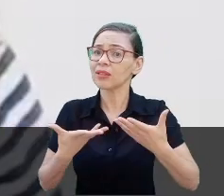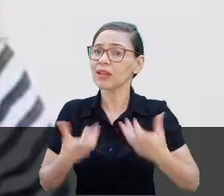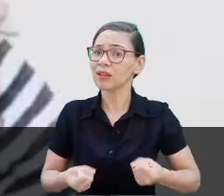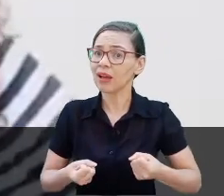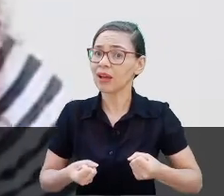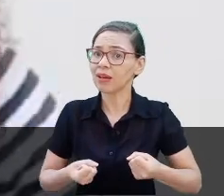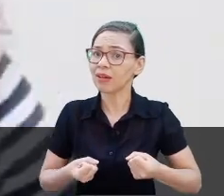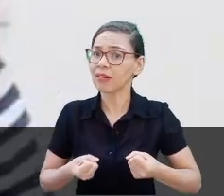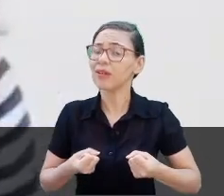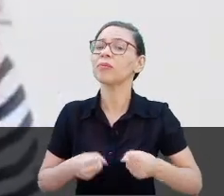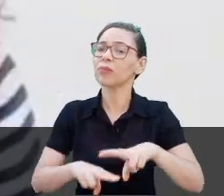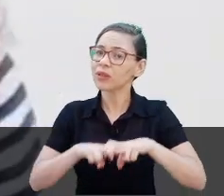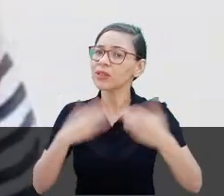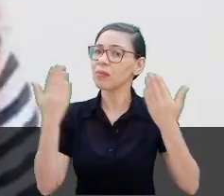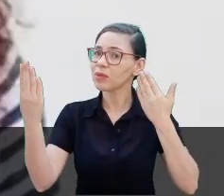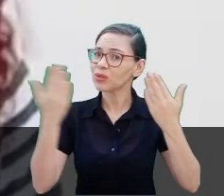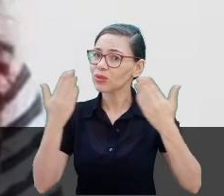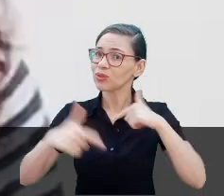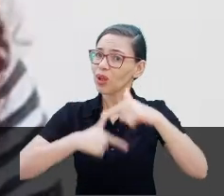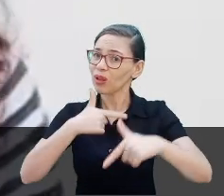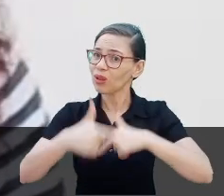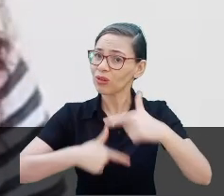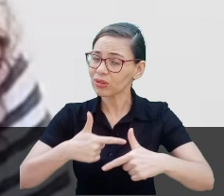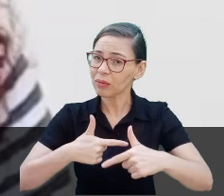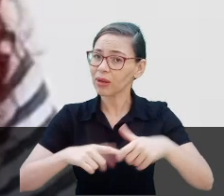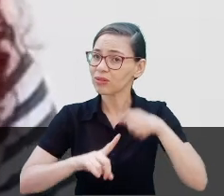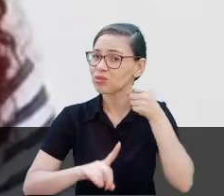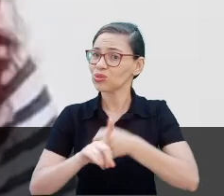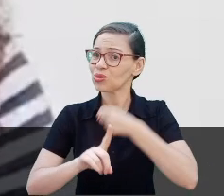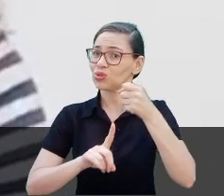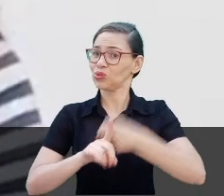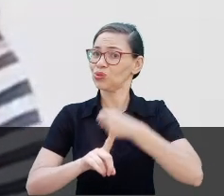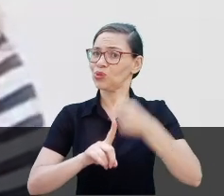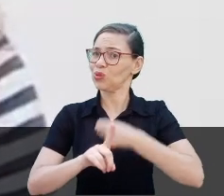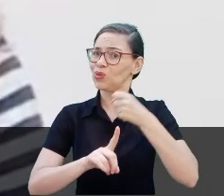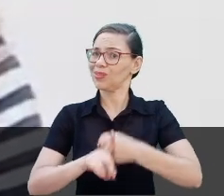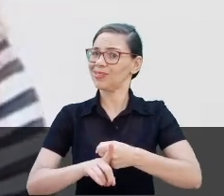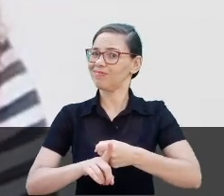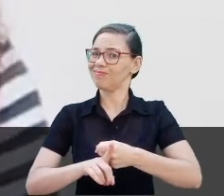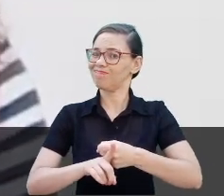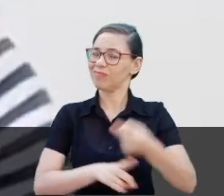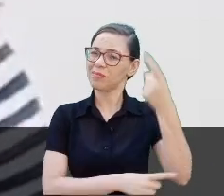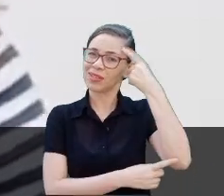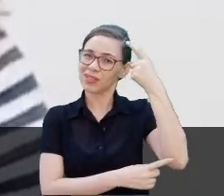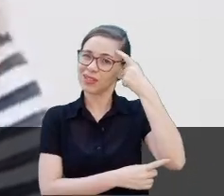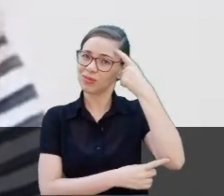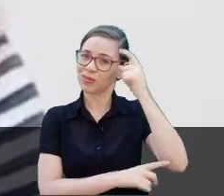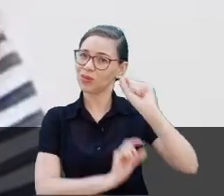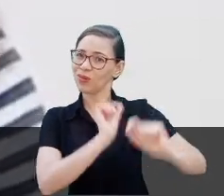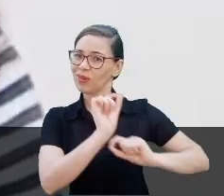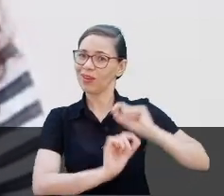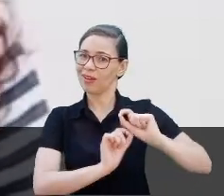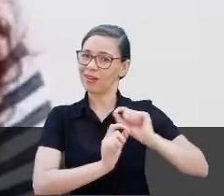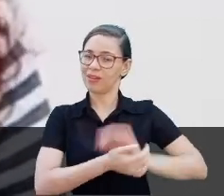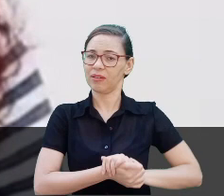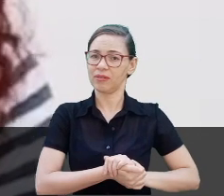aprendizado que pode capilarizar para todas as linhas de cuidado que a psicologia produz no Brasil atualmente. A partir disso,